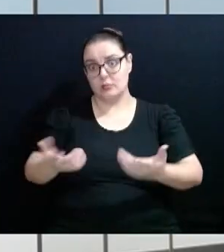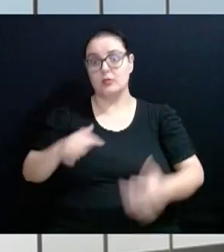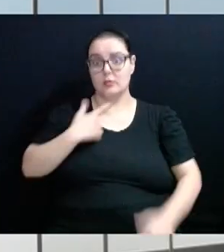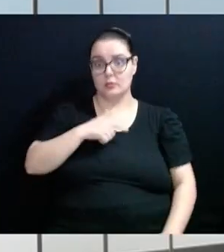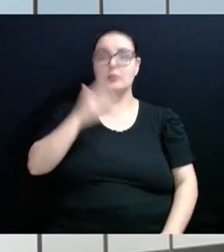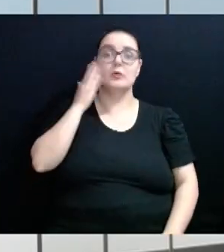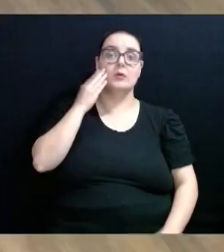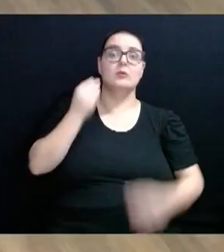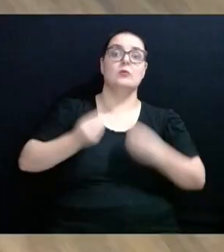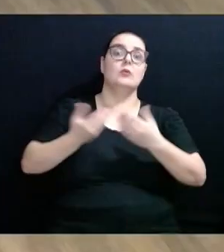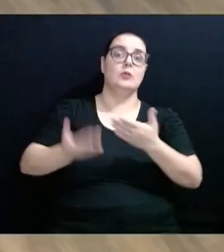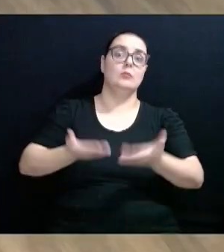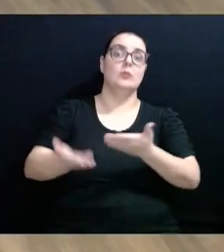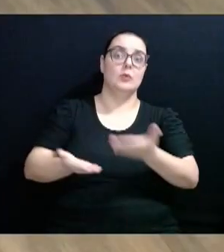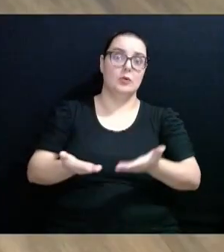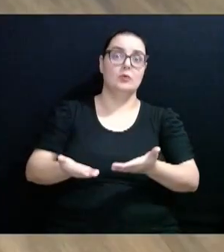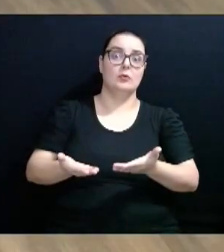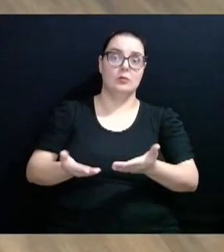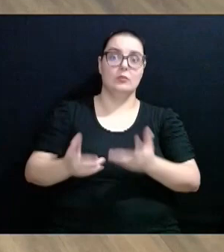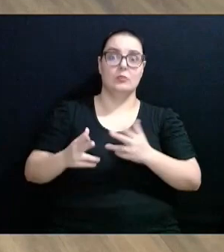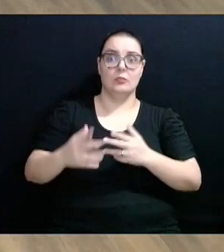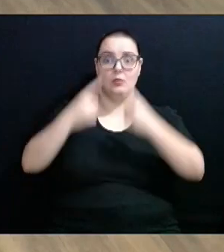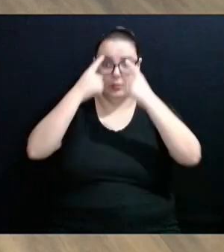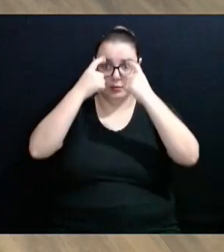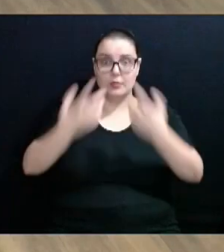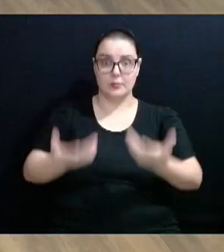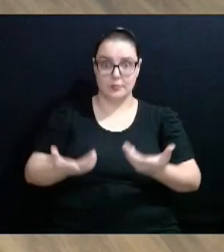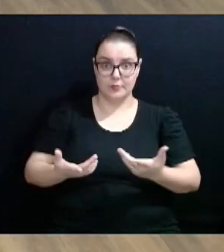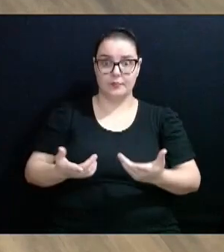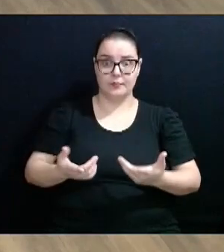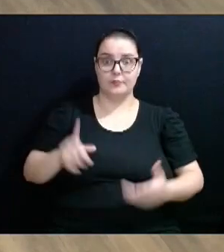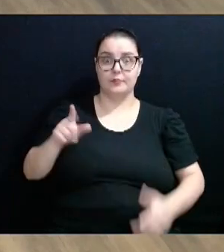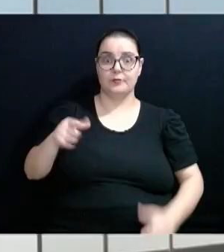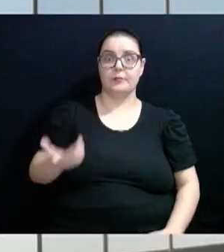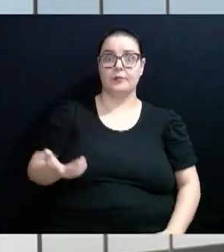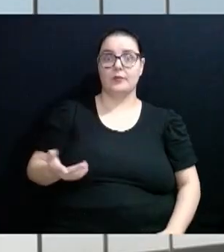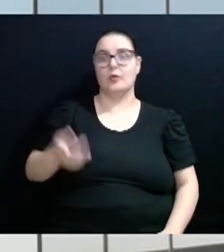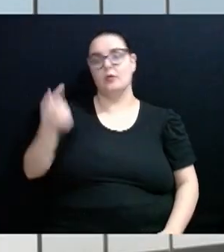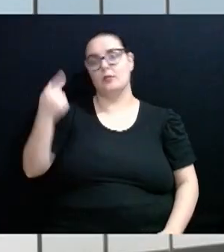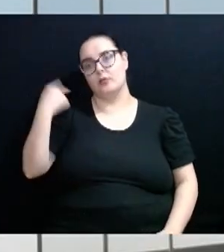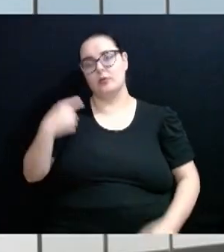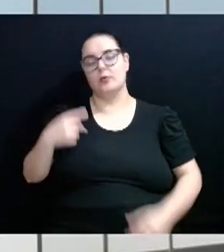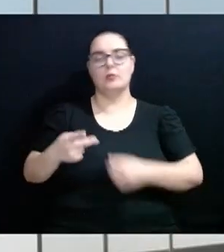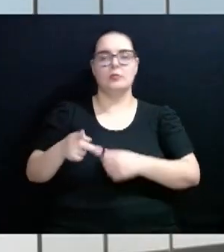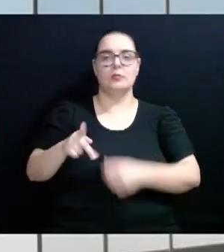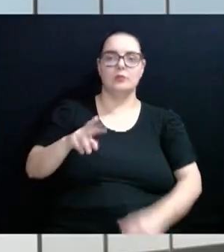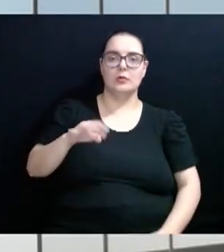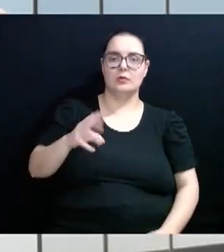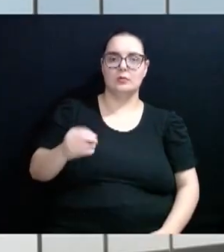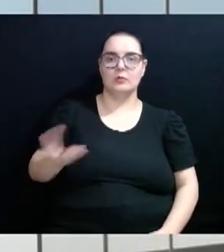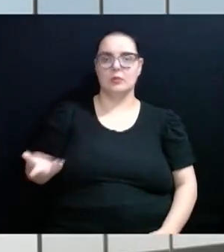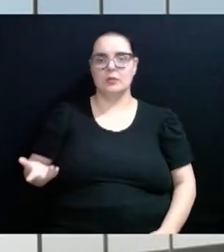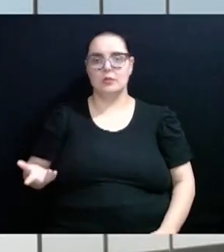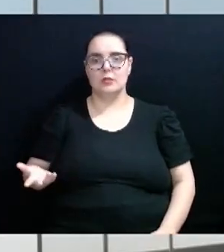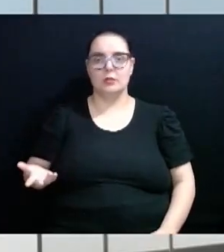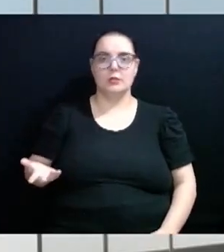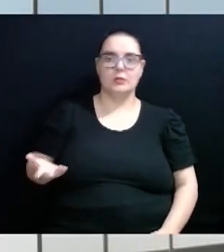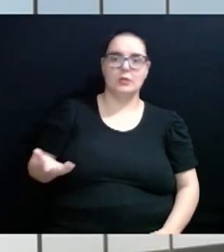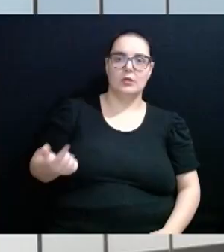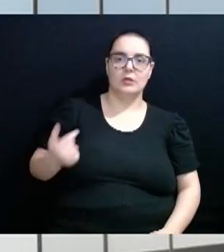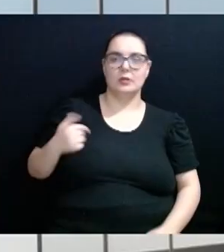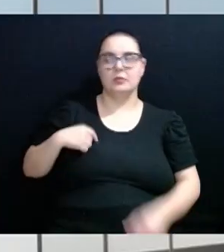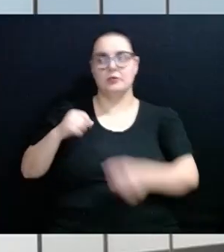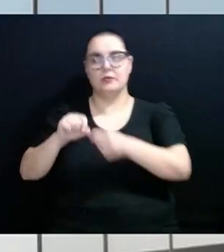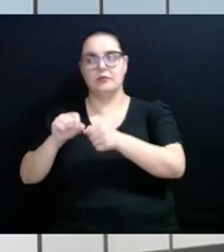lidar como agressão. Aquele aí vale aquele outro princípio. Eu dou uma face, levo outra. Sabe, não é